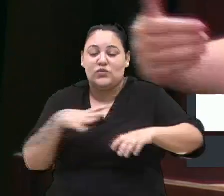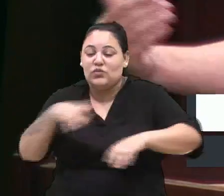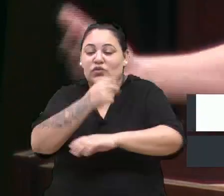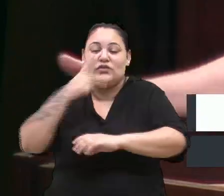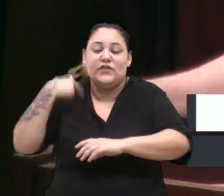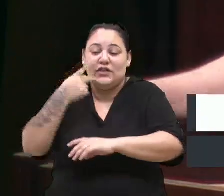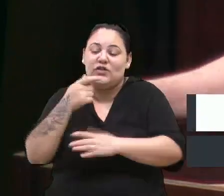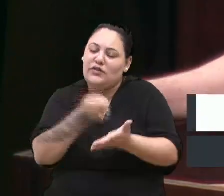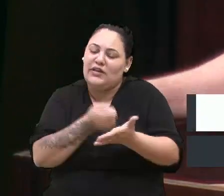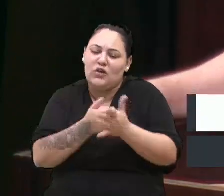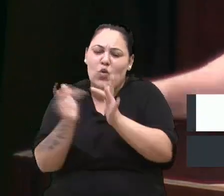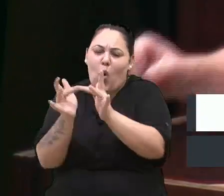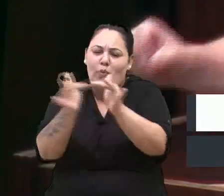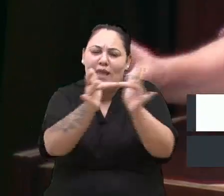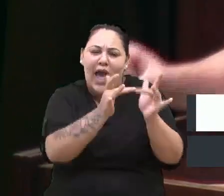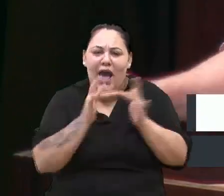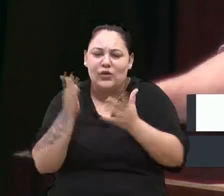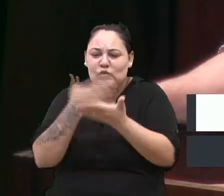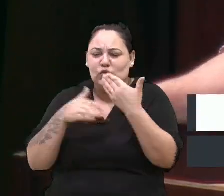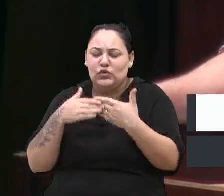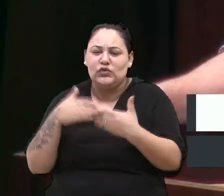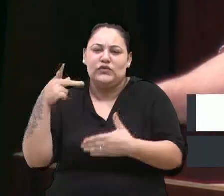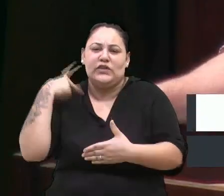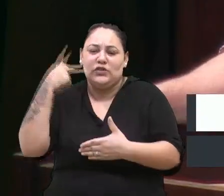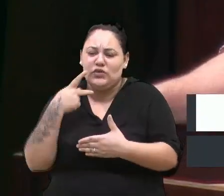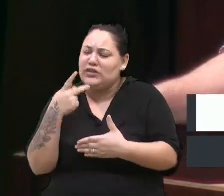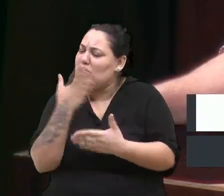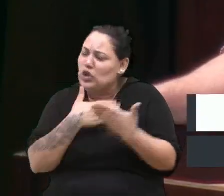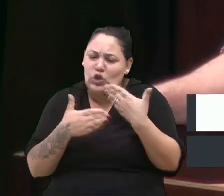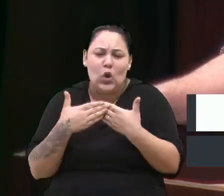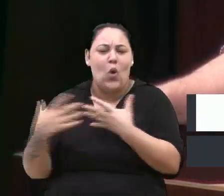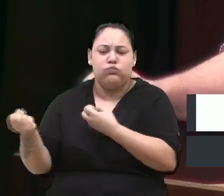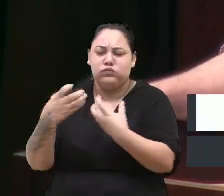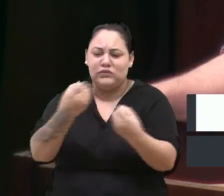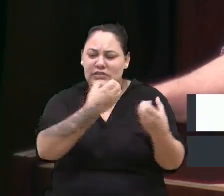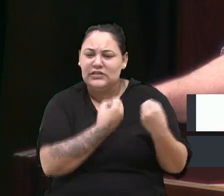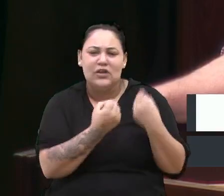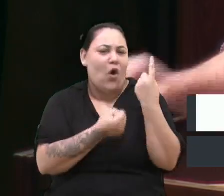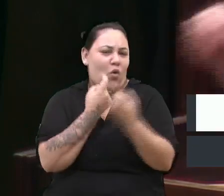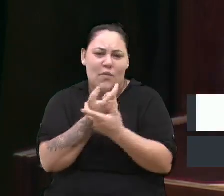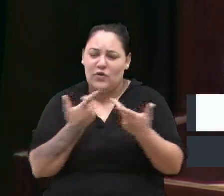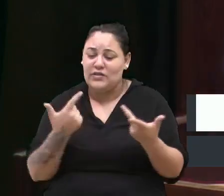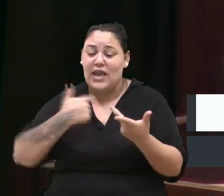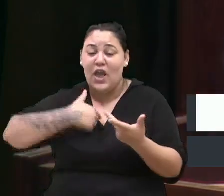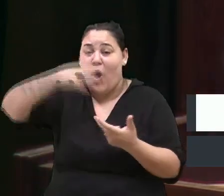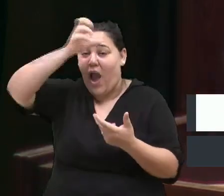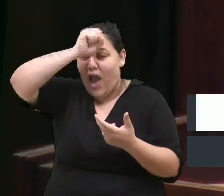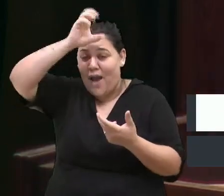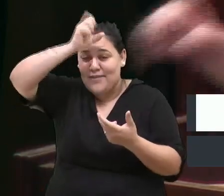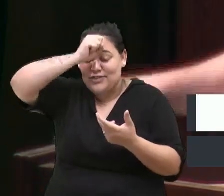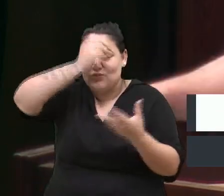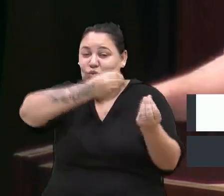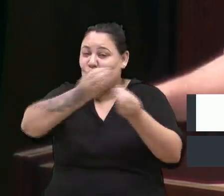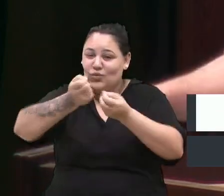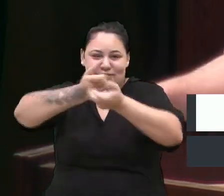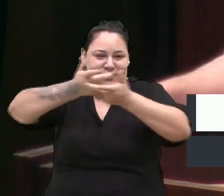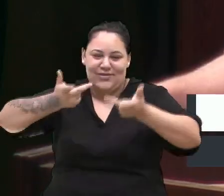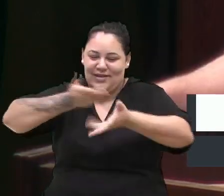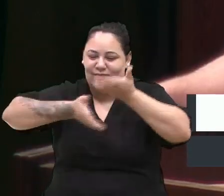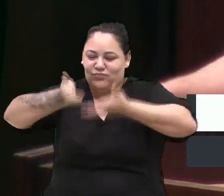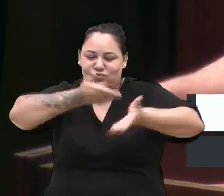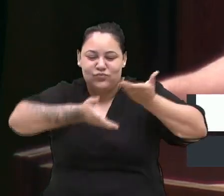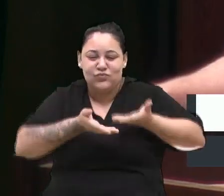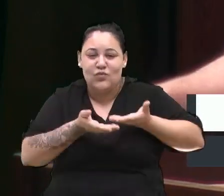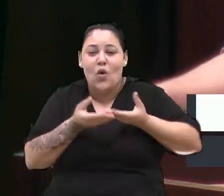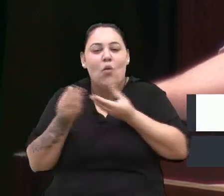interagir com todos os vereadores e todos nos ensinam, né? E aqui a gente aprende com muita humildade,